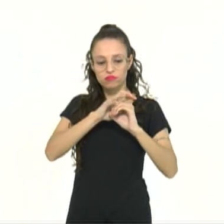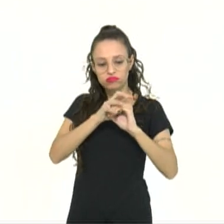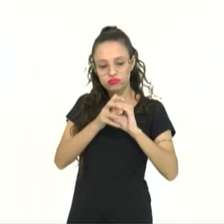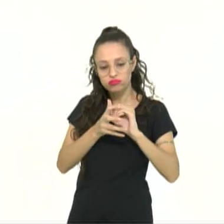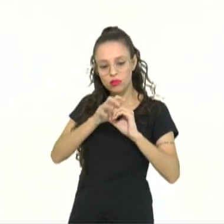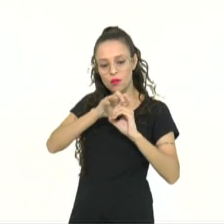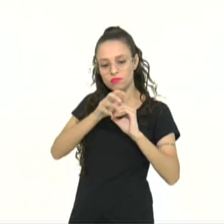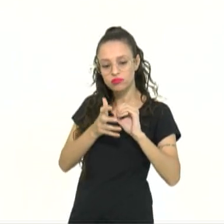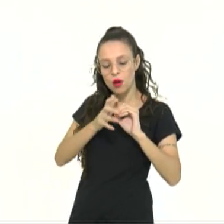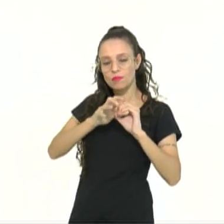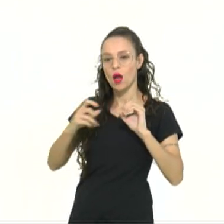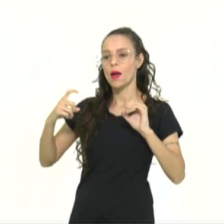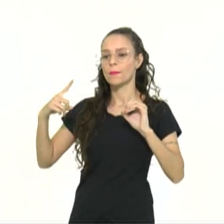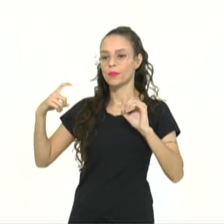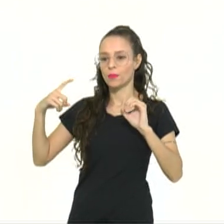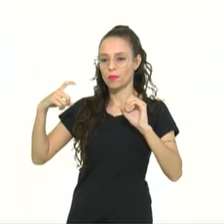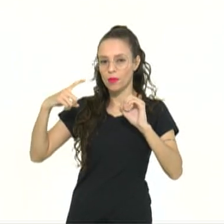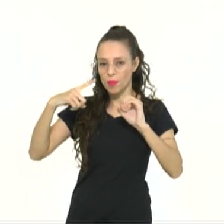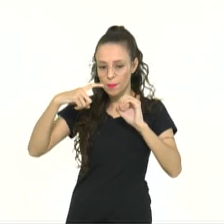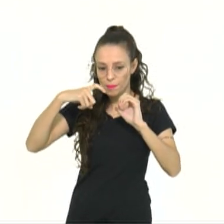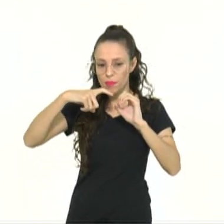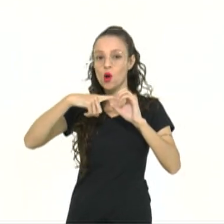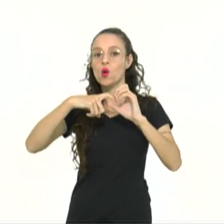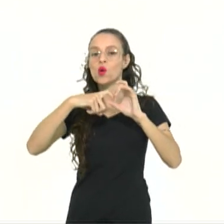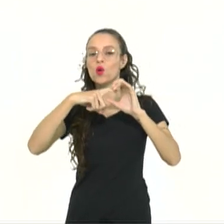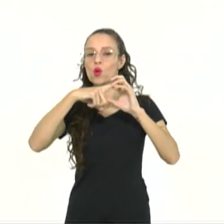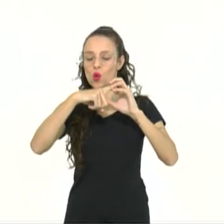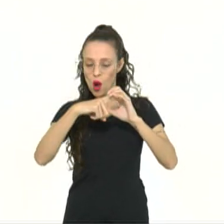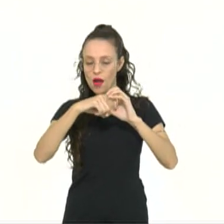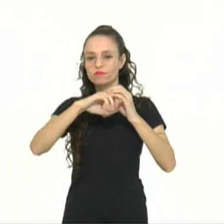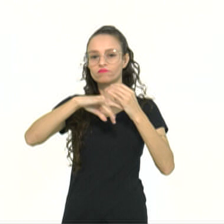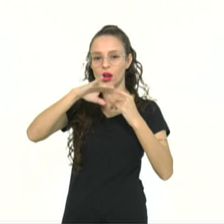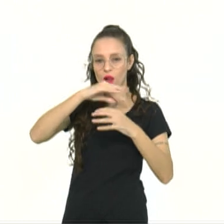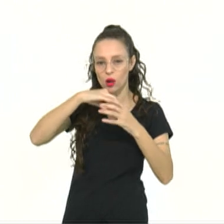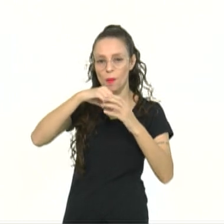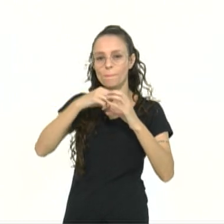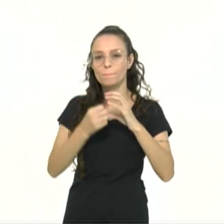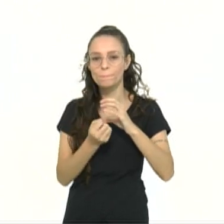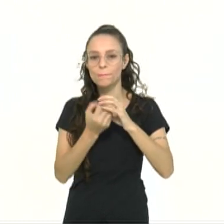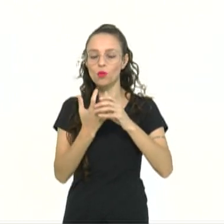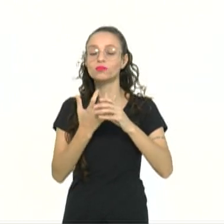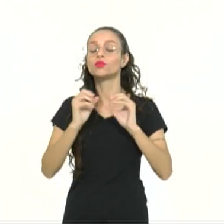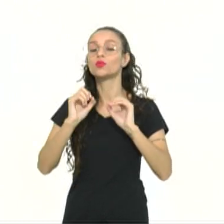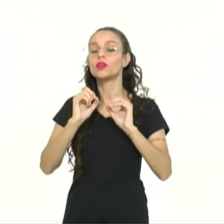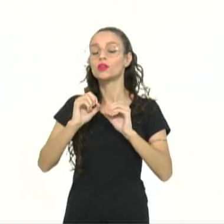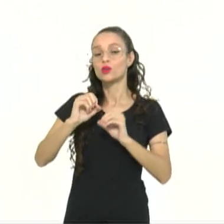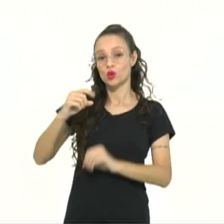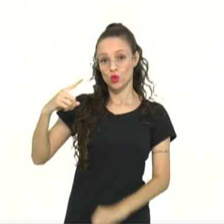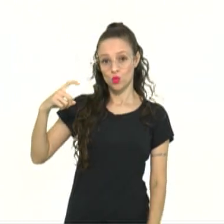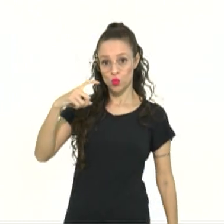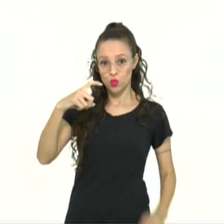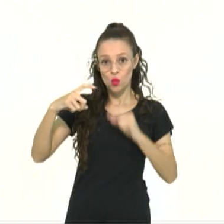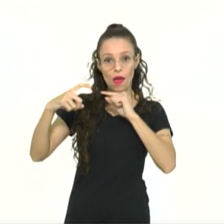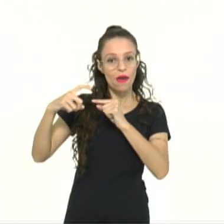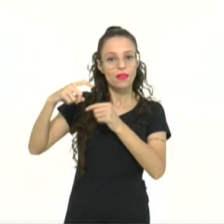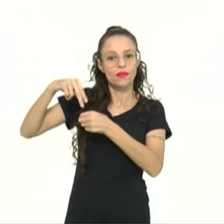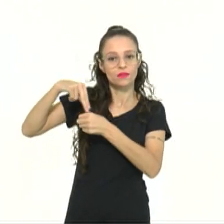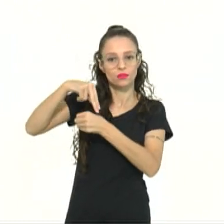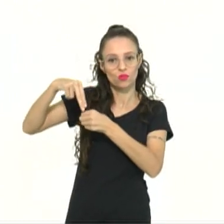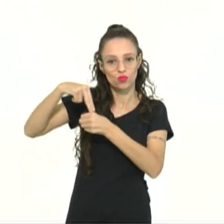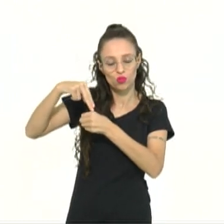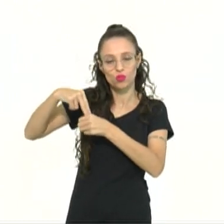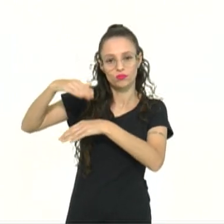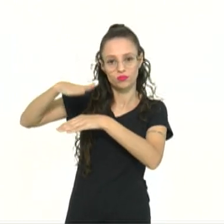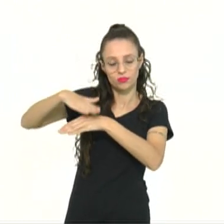ovócito, ele vai penetrar no ovócito, e aí o que vai acontecer? Apenas o núcleo do espermatozoide é que